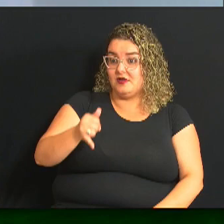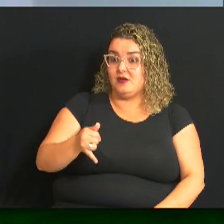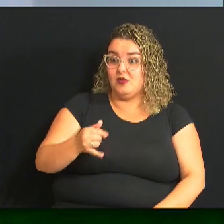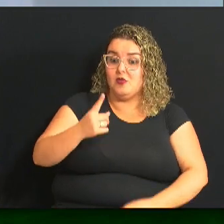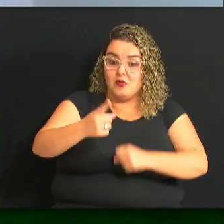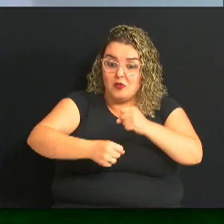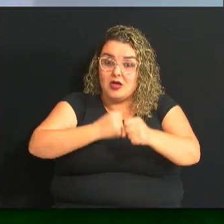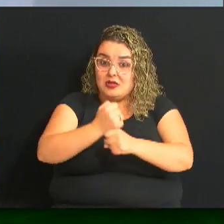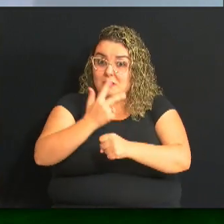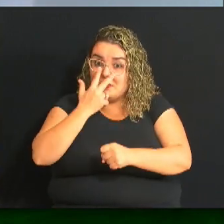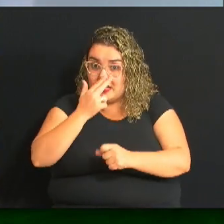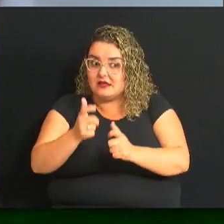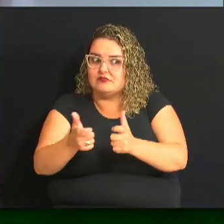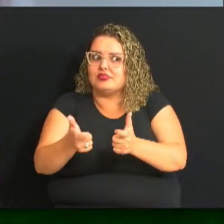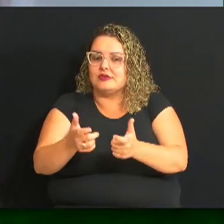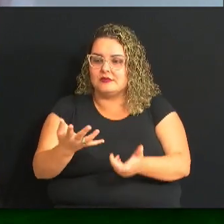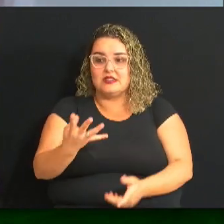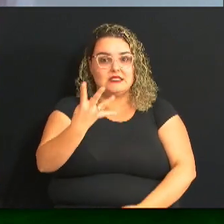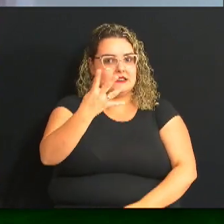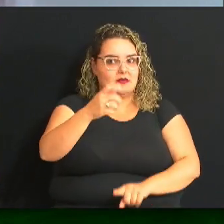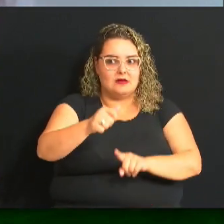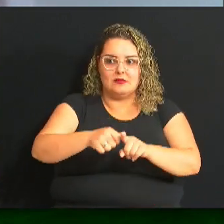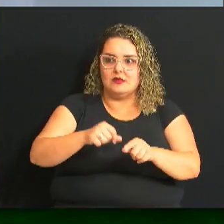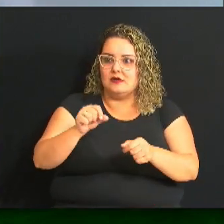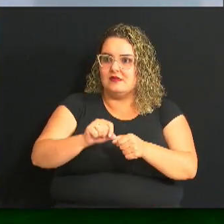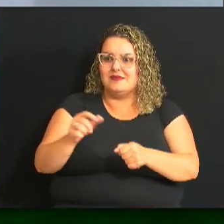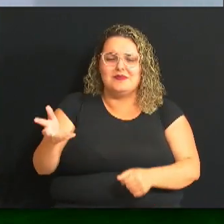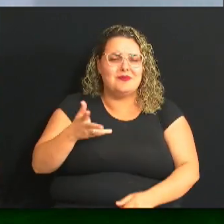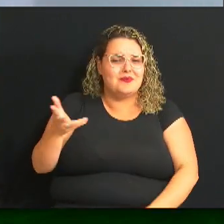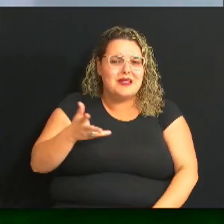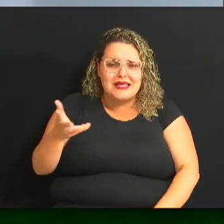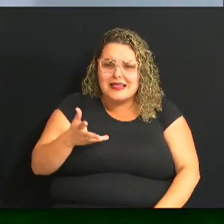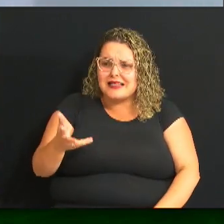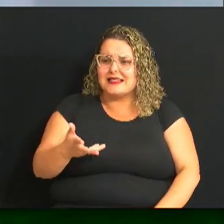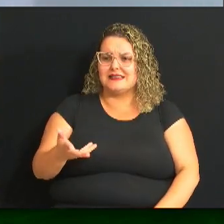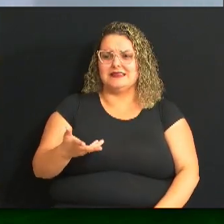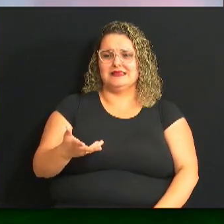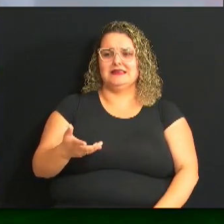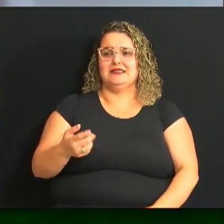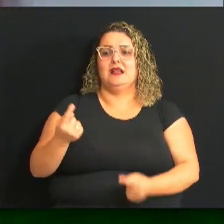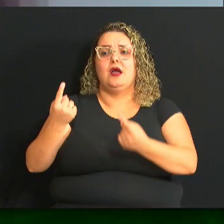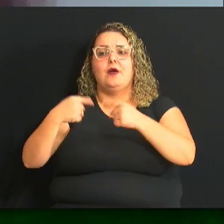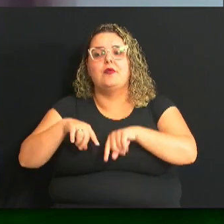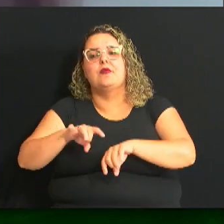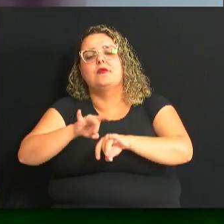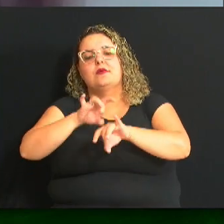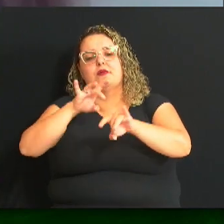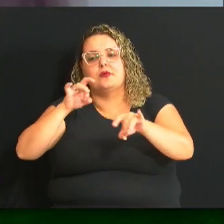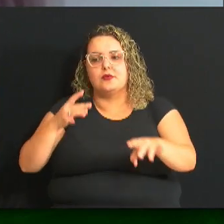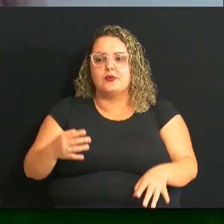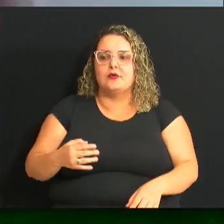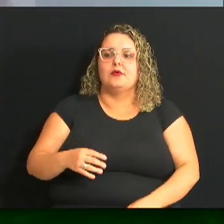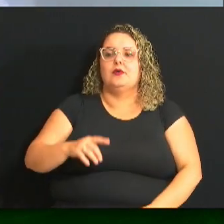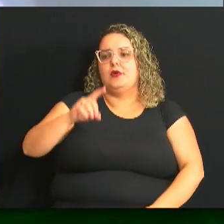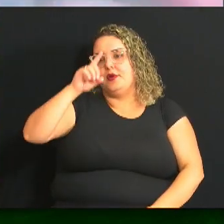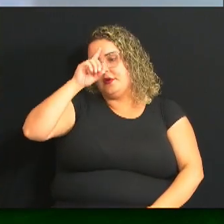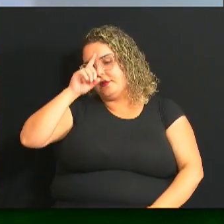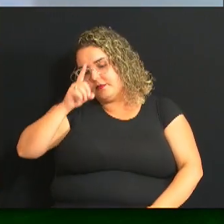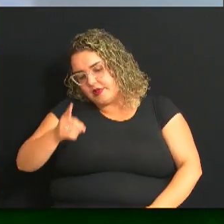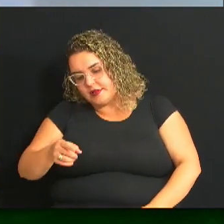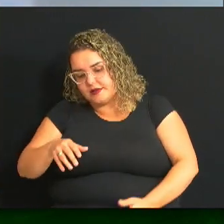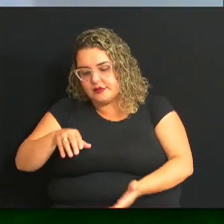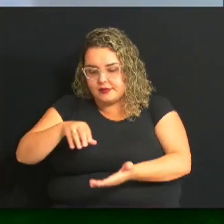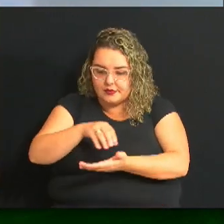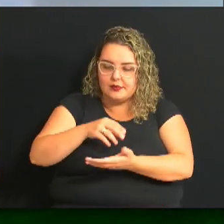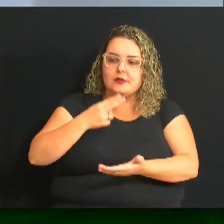esses 4 meses que a gente teve para fazer foi muito corrido. A competição foi online, tivemos que mandar o carrinho pelo correio, em vez de